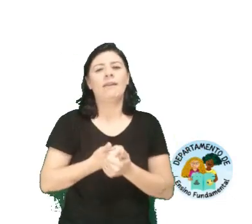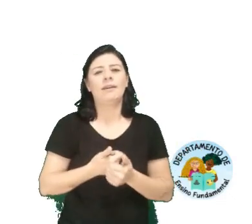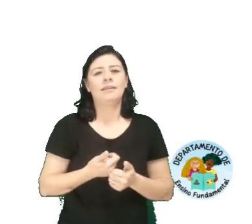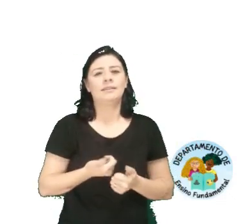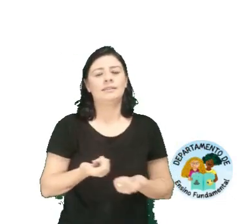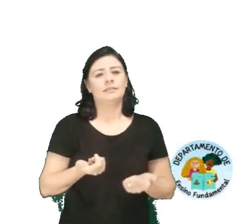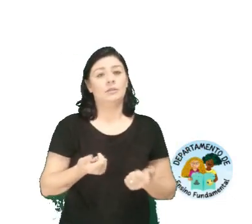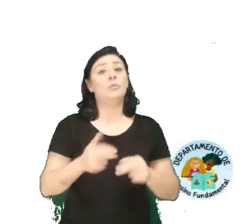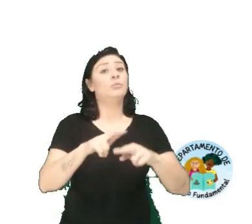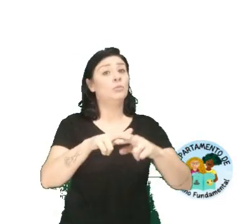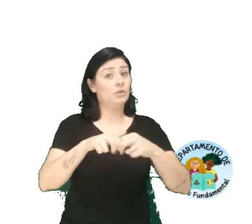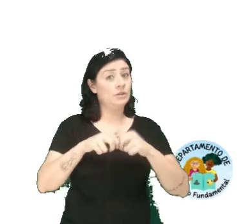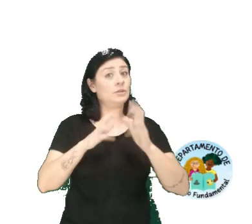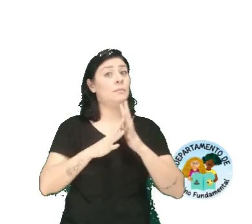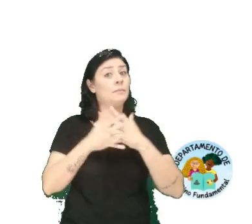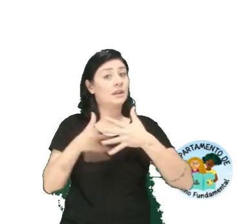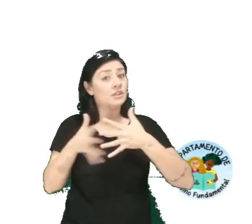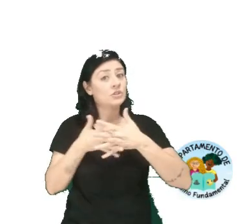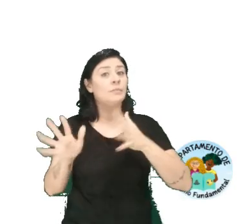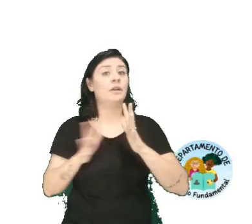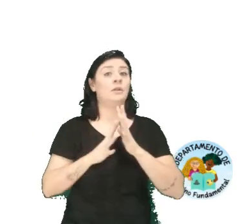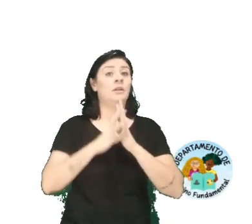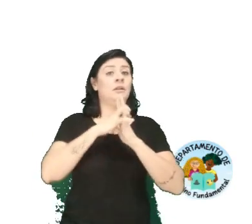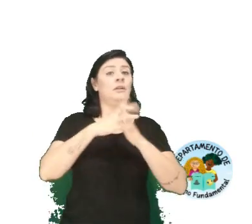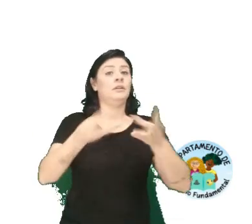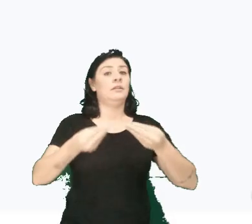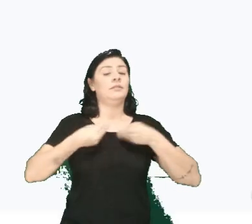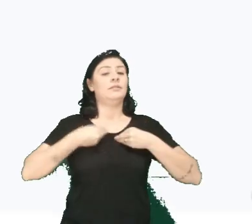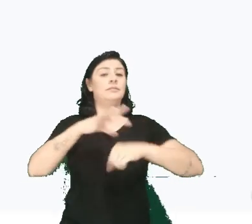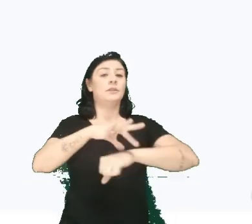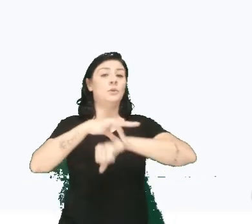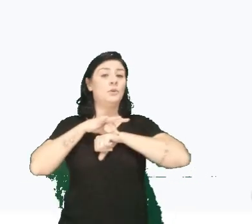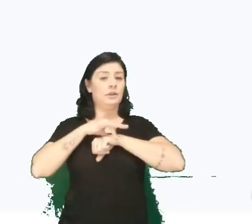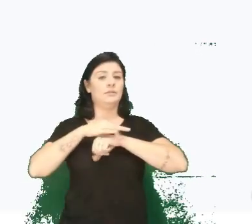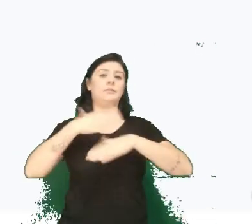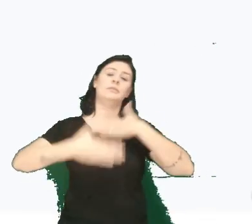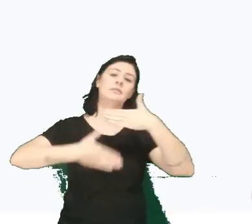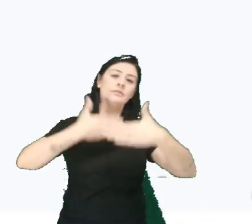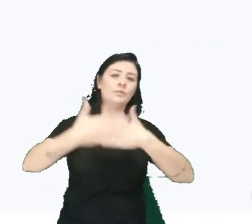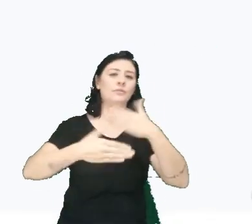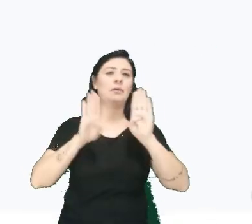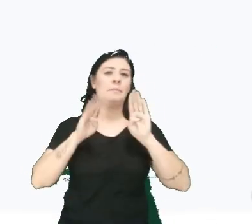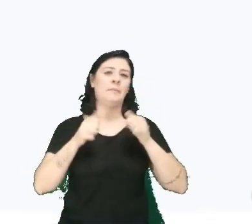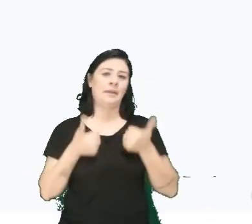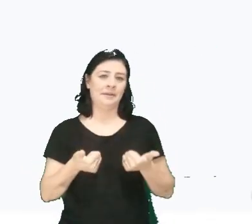o planejamento, né, o plano de aula, para você se sentir seguro e tranquilo no que você está desenvolvendo.